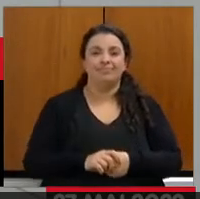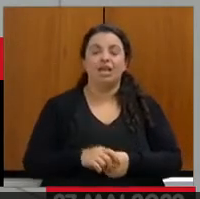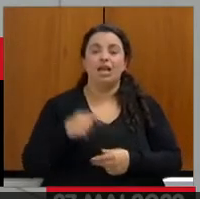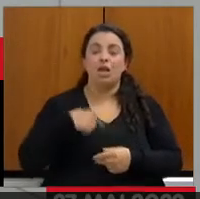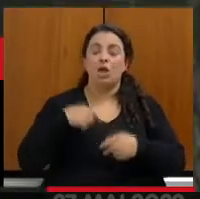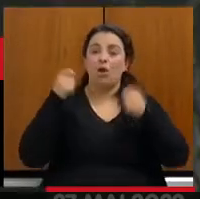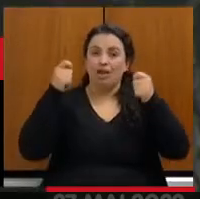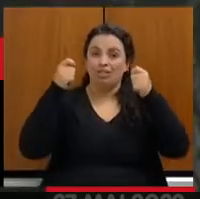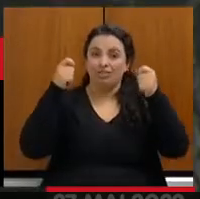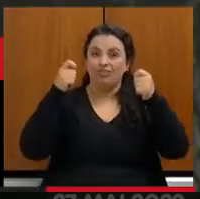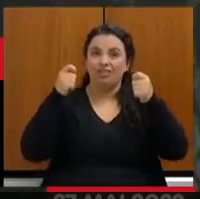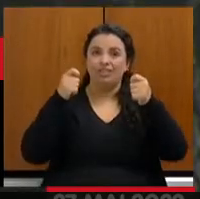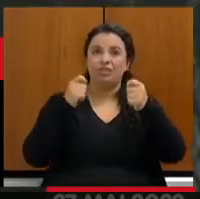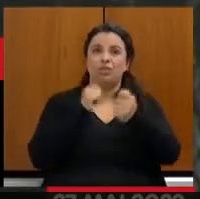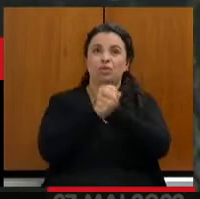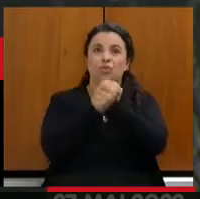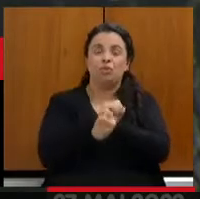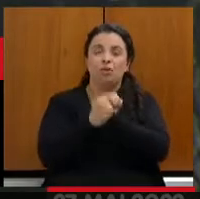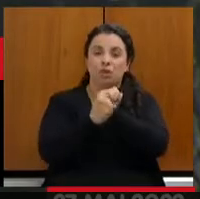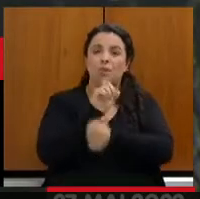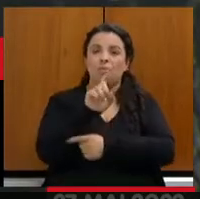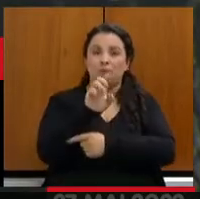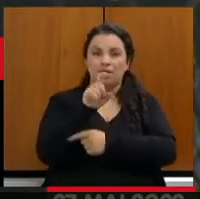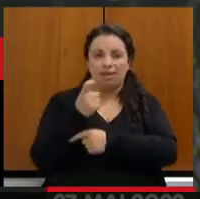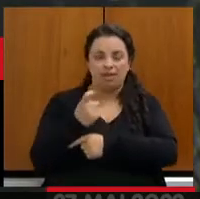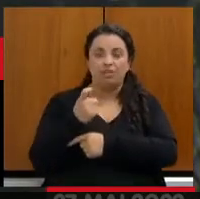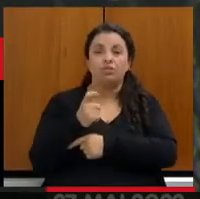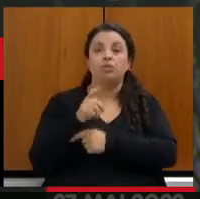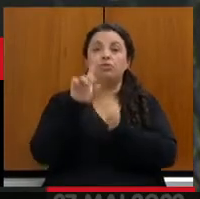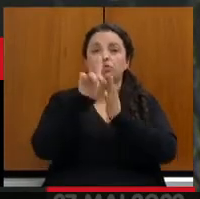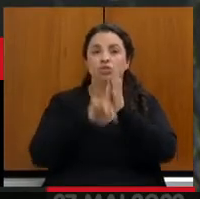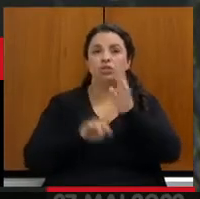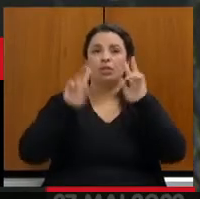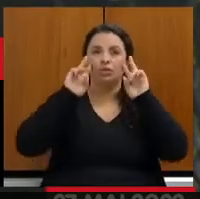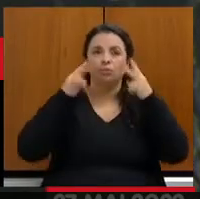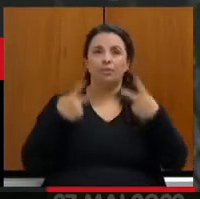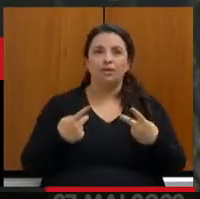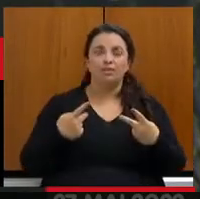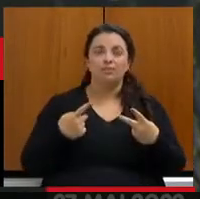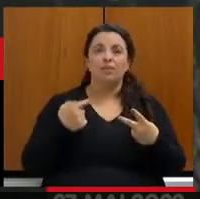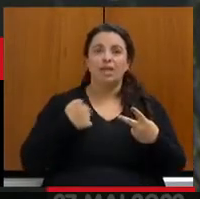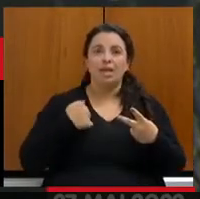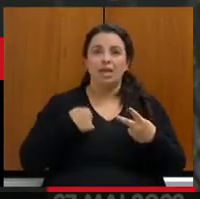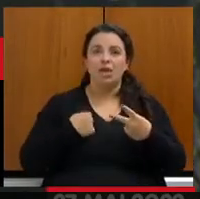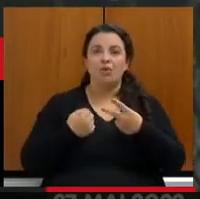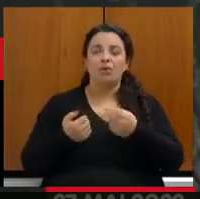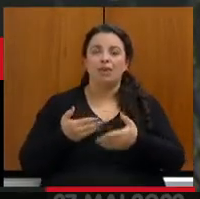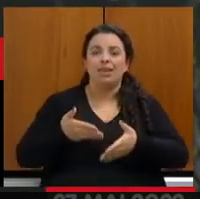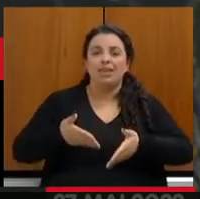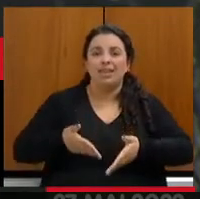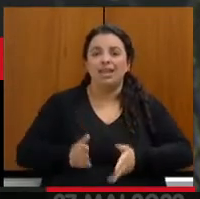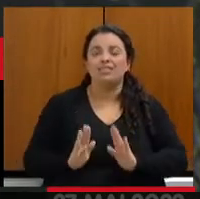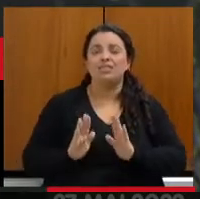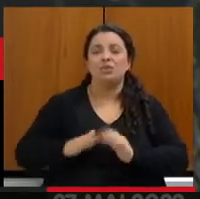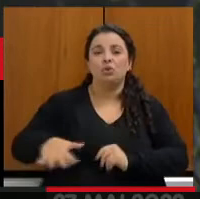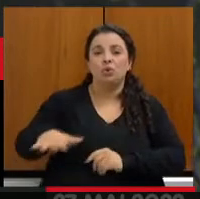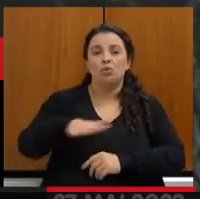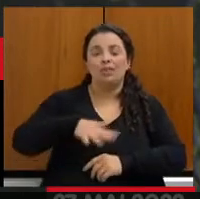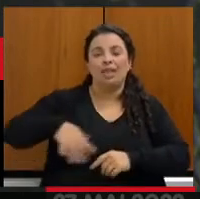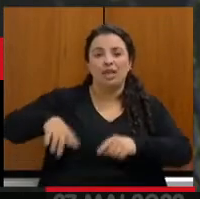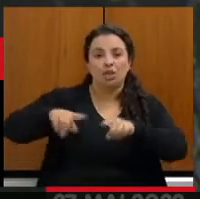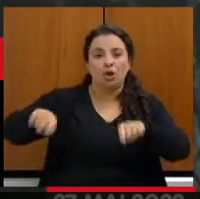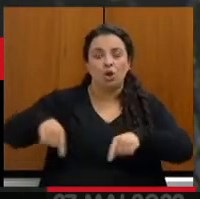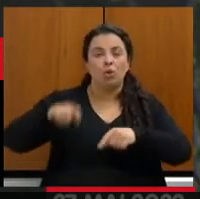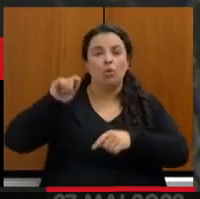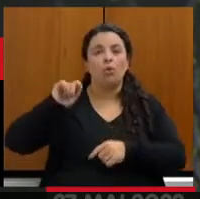quilombola e dos direitos humanos e oriunda de um território preto que resiste na cidade desde o